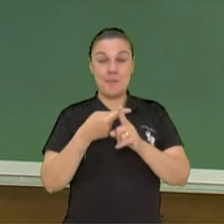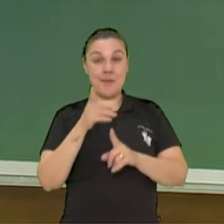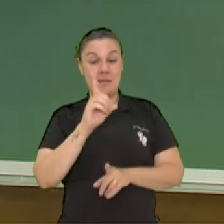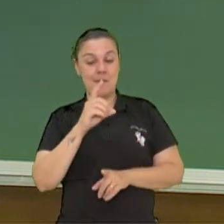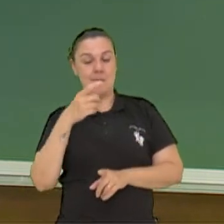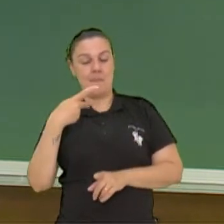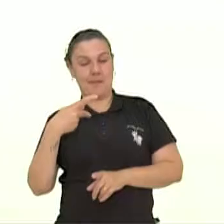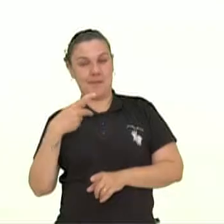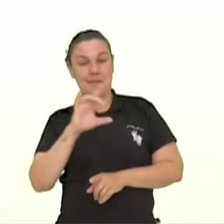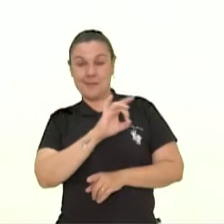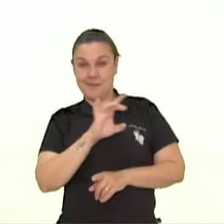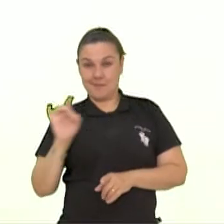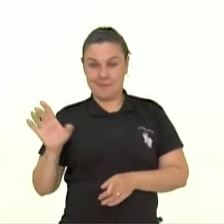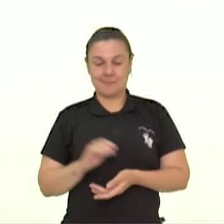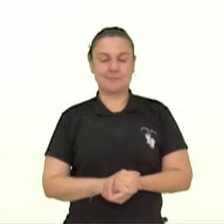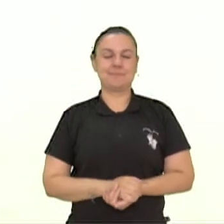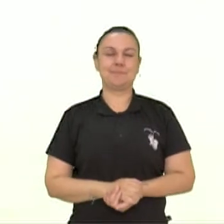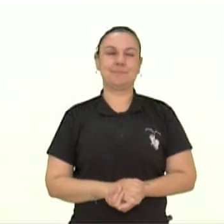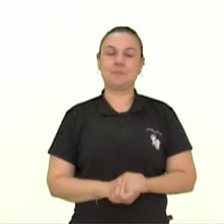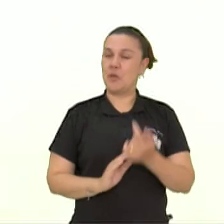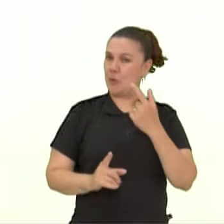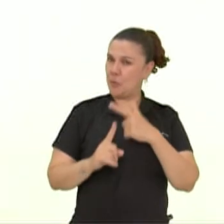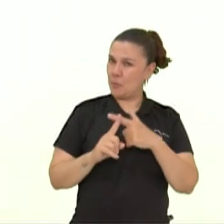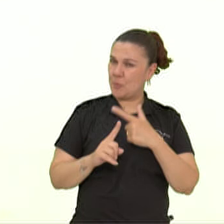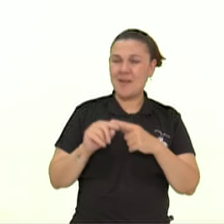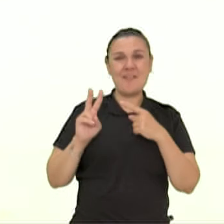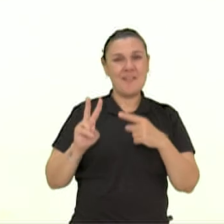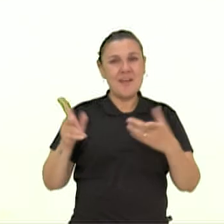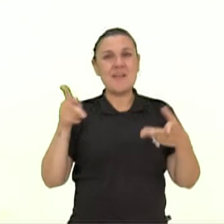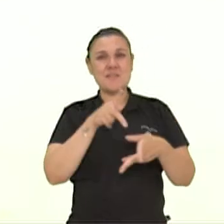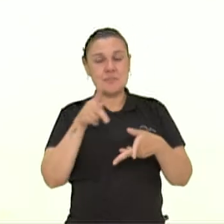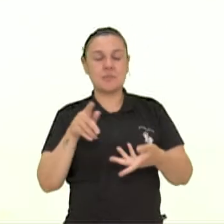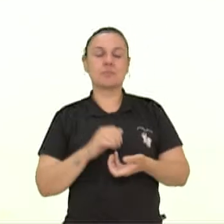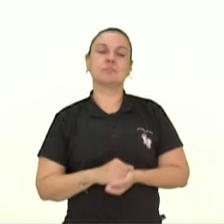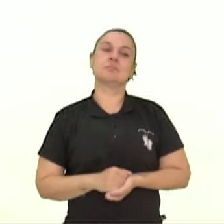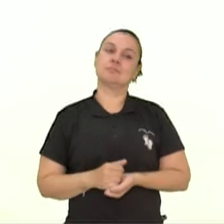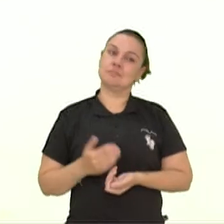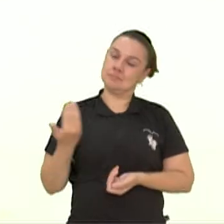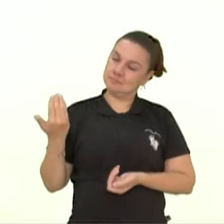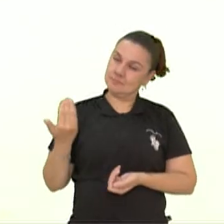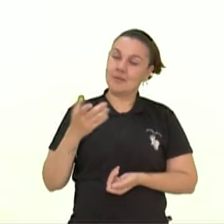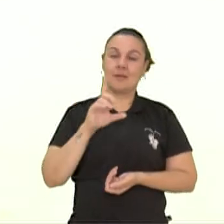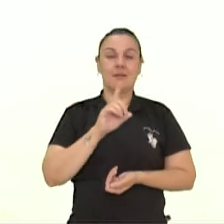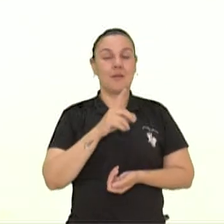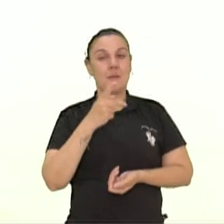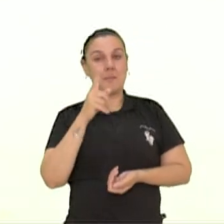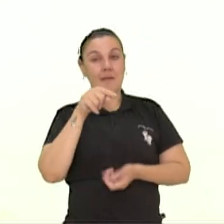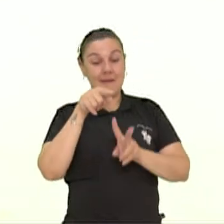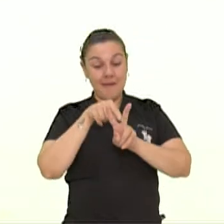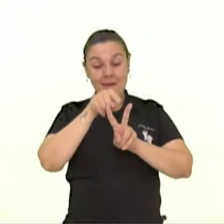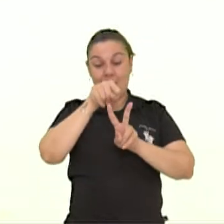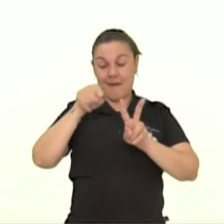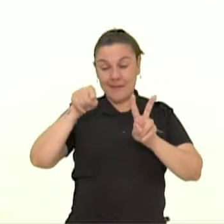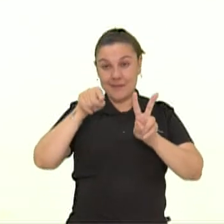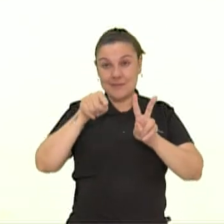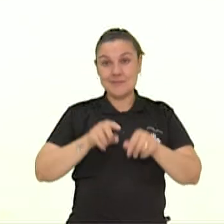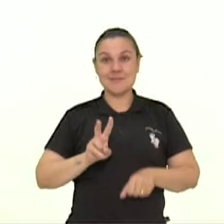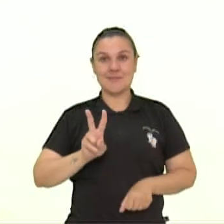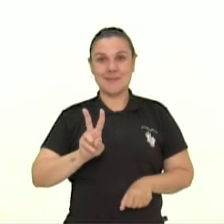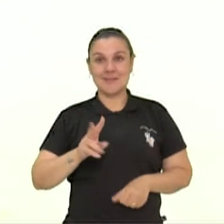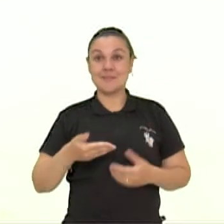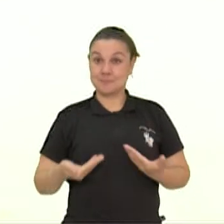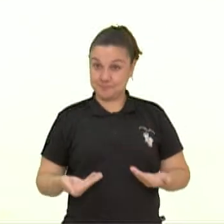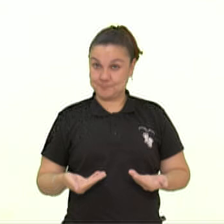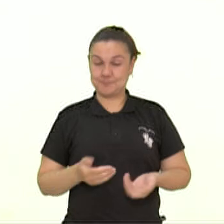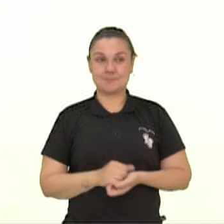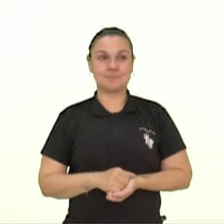padrão é a mesma coisa, quanto menor ele for, mais regular vai ser o indivíduo. Vamos ver agora então cada um deles. Vamos ter